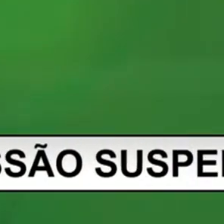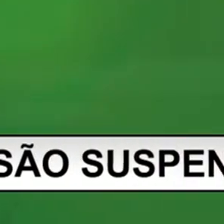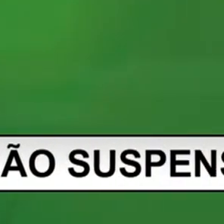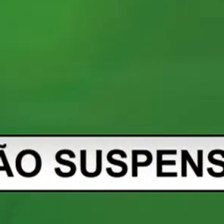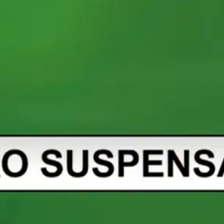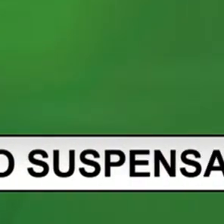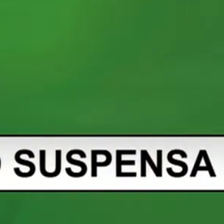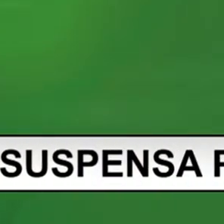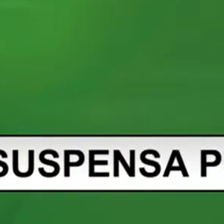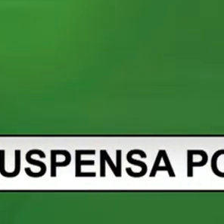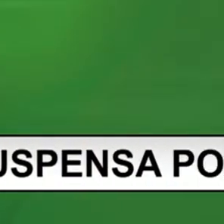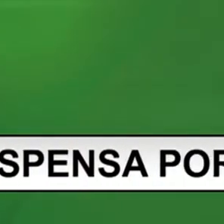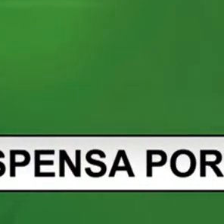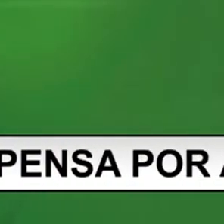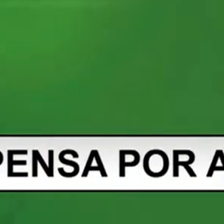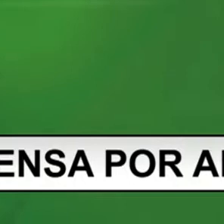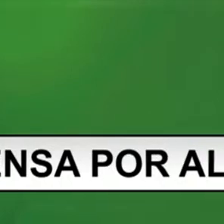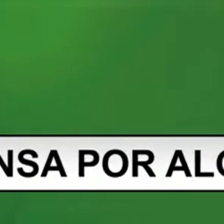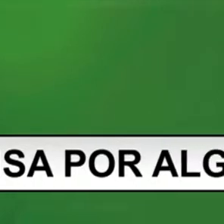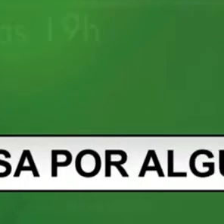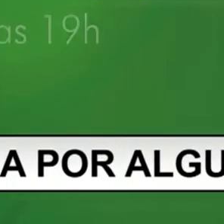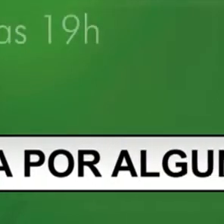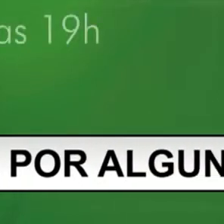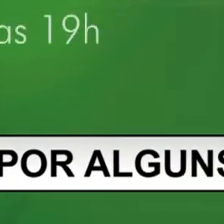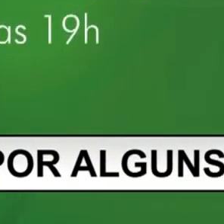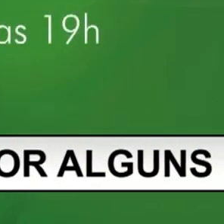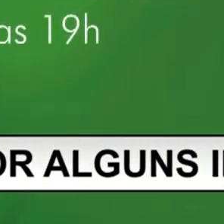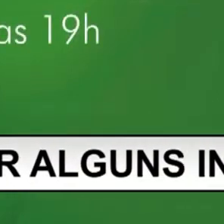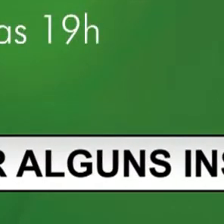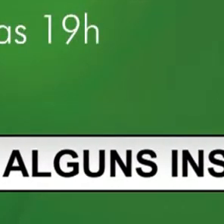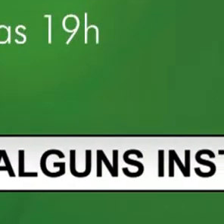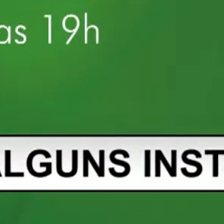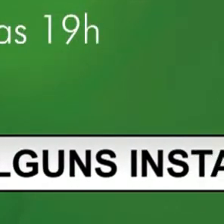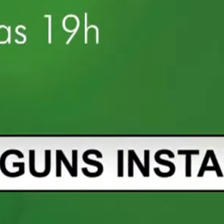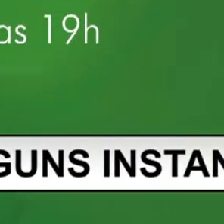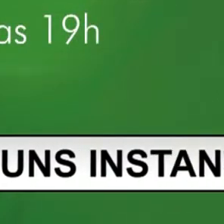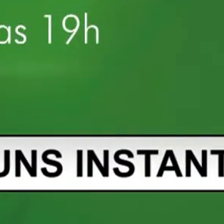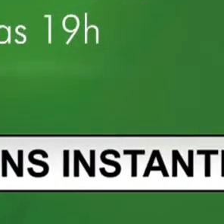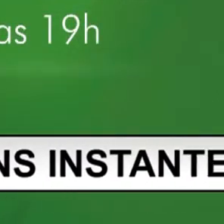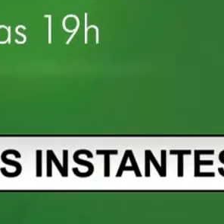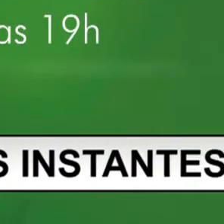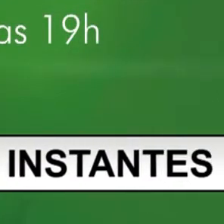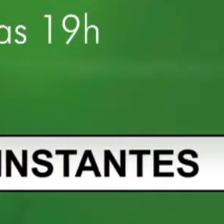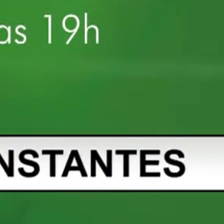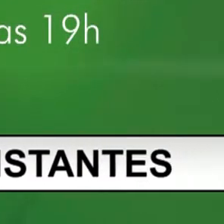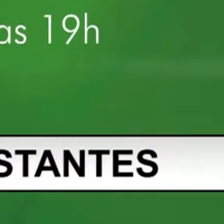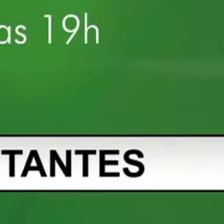Thank you.